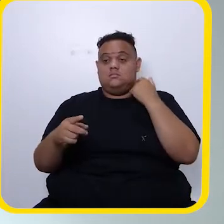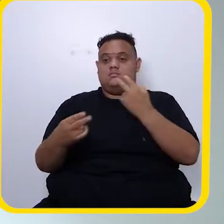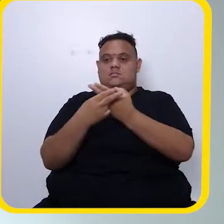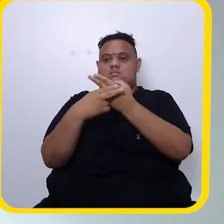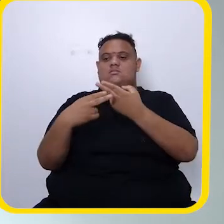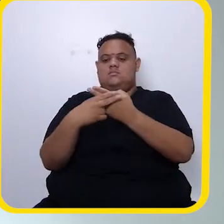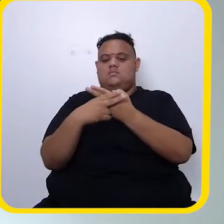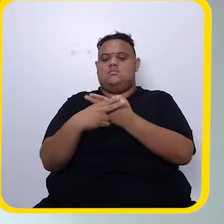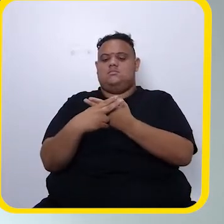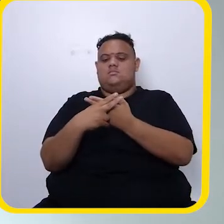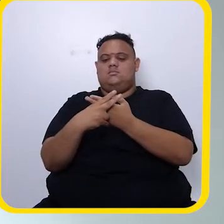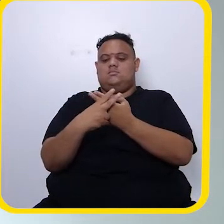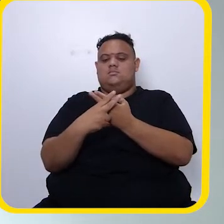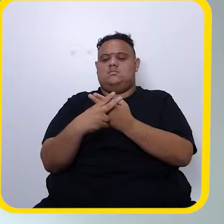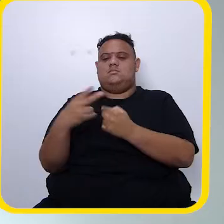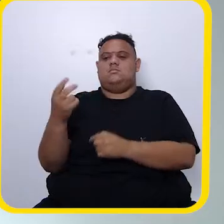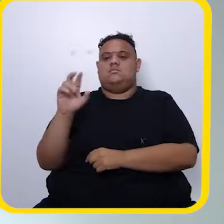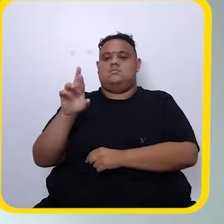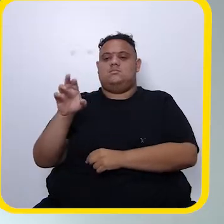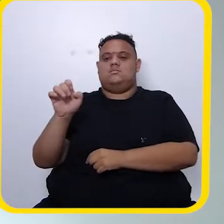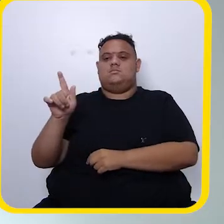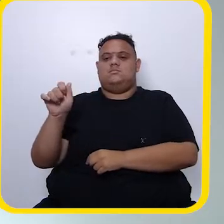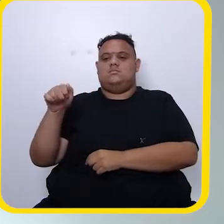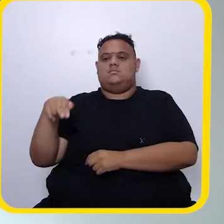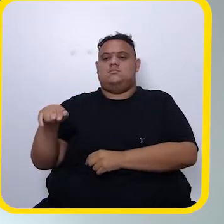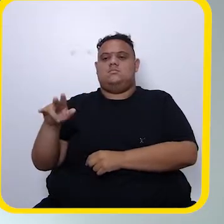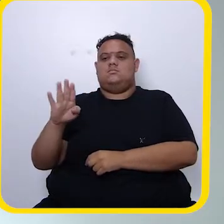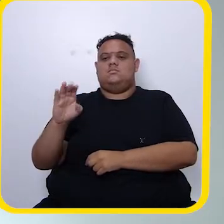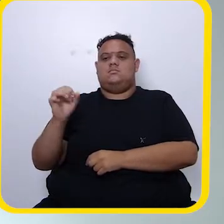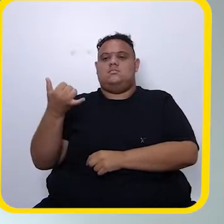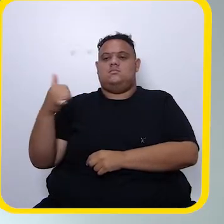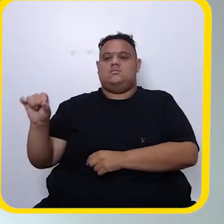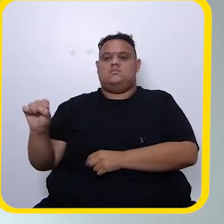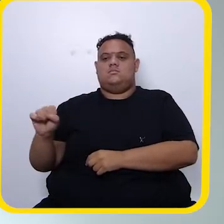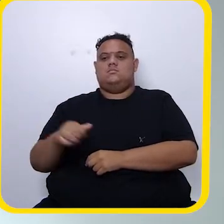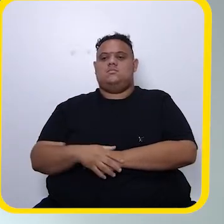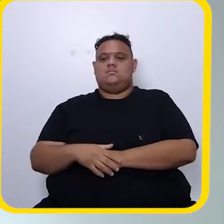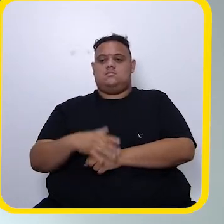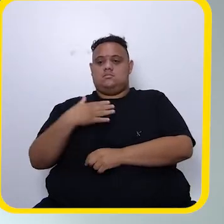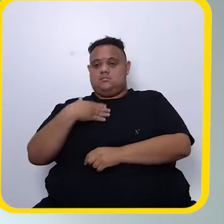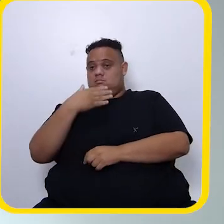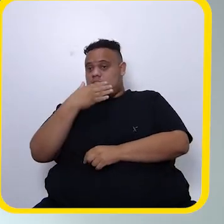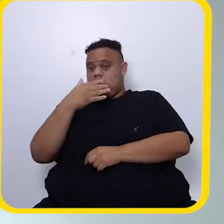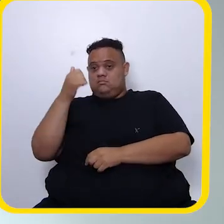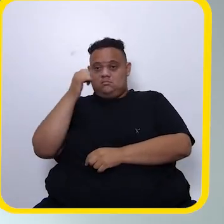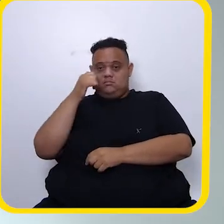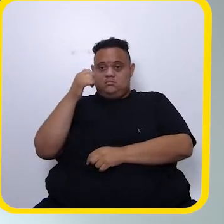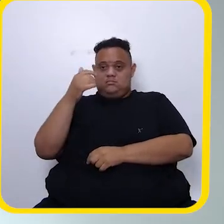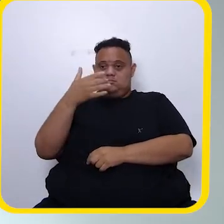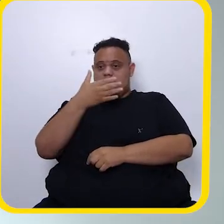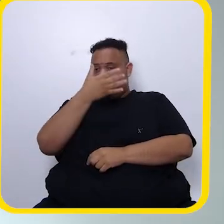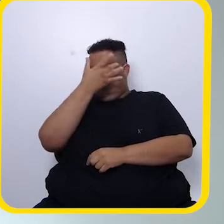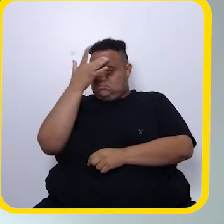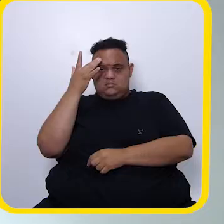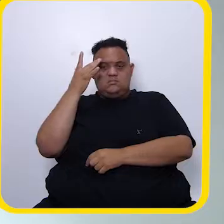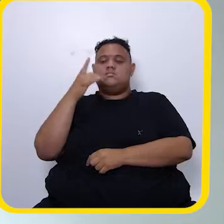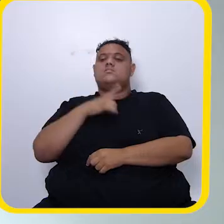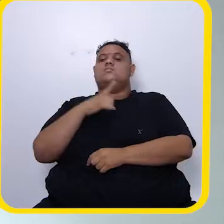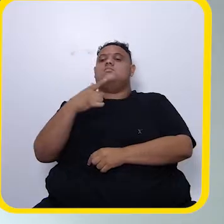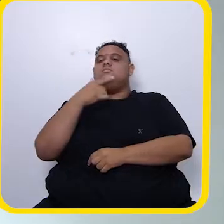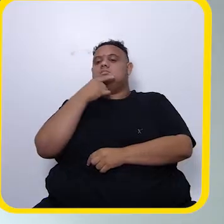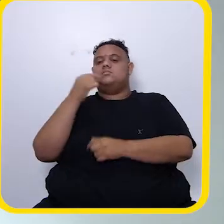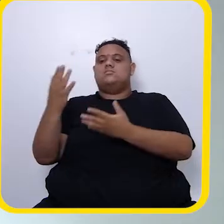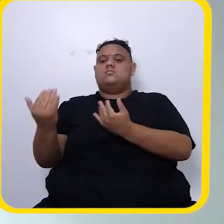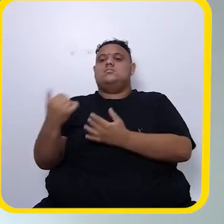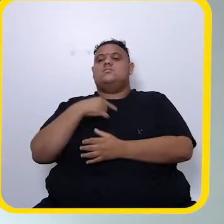da Jamaica, né, os chamados Reggae Boys, né, então é a garotada, né, que faz parte aí do país